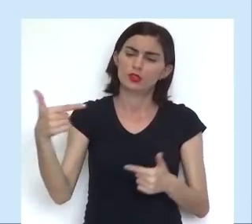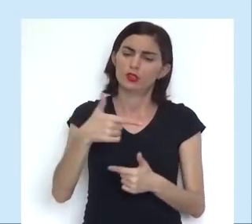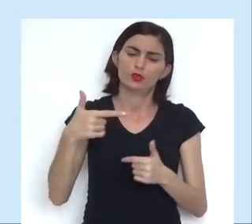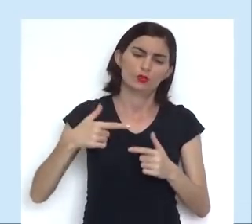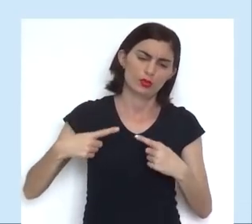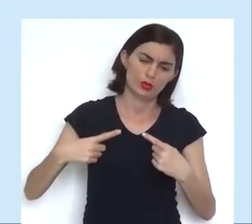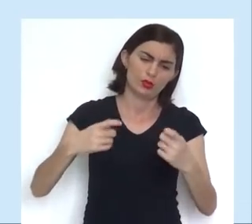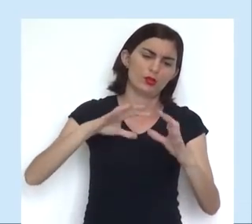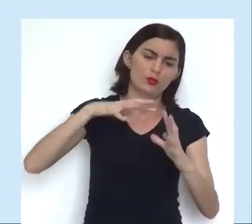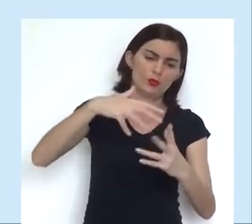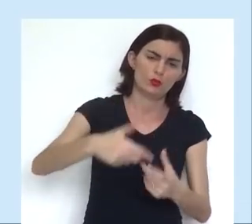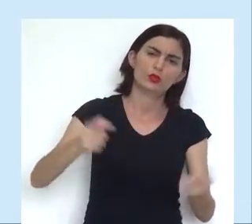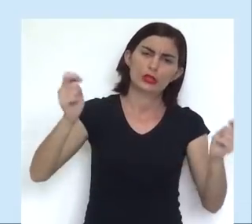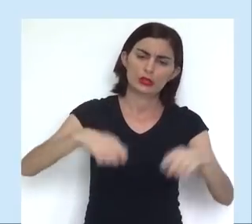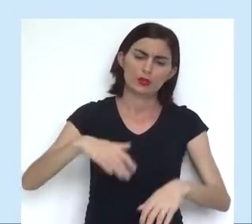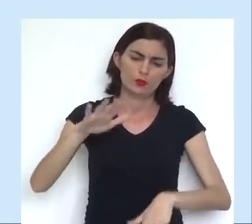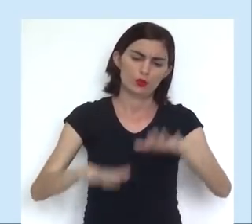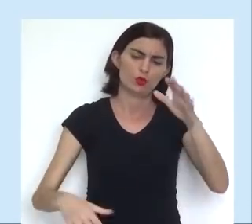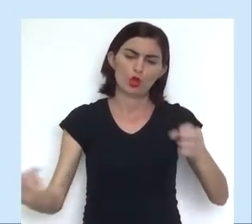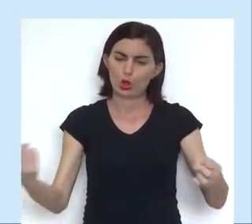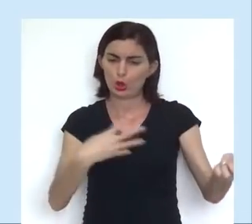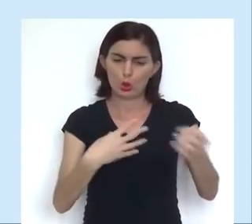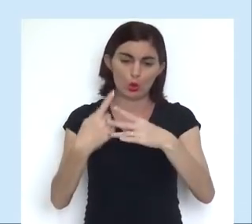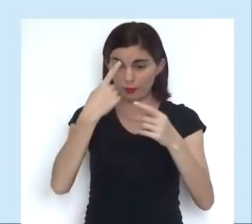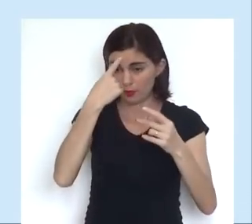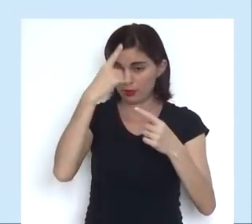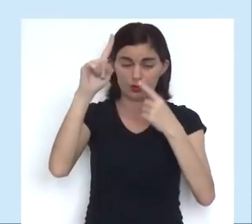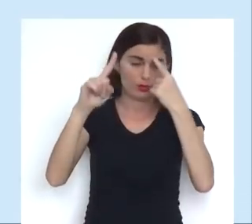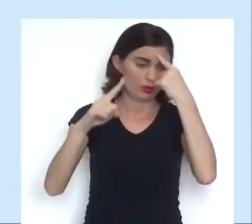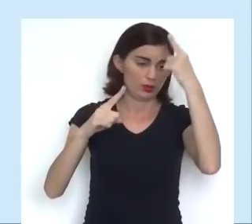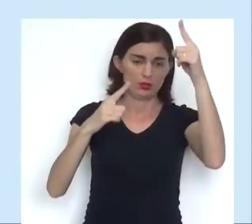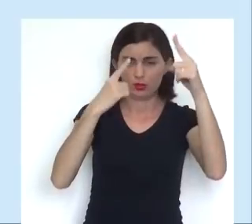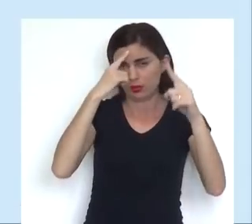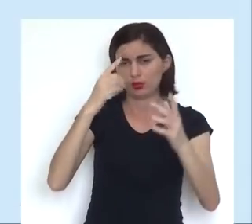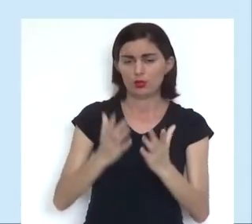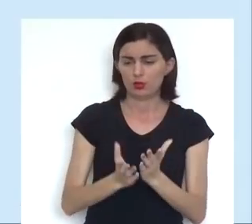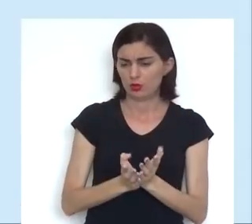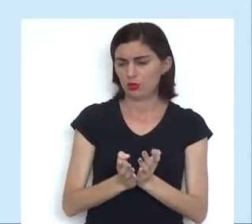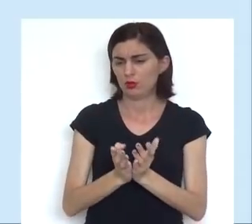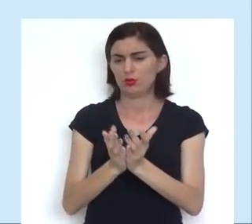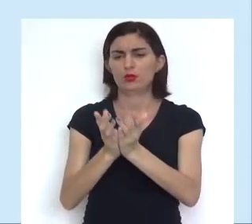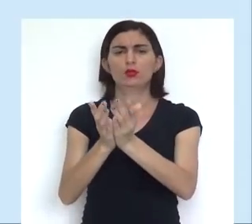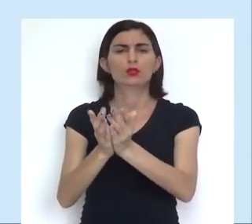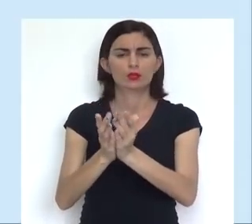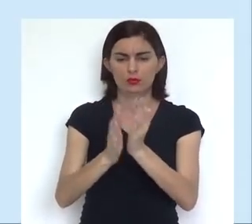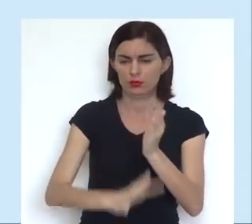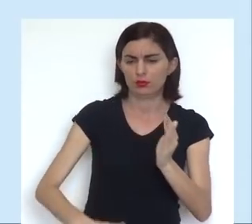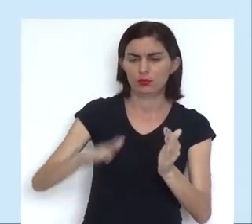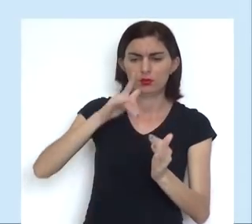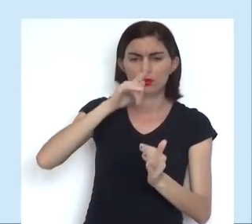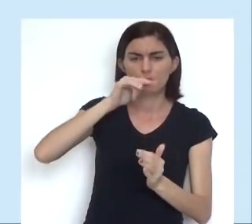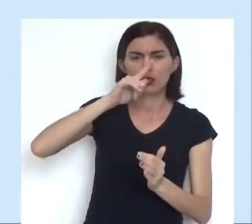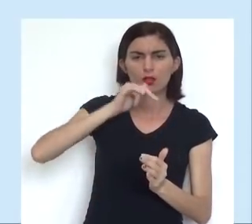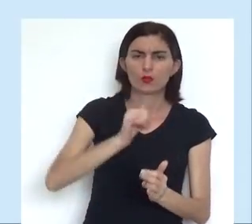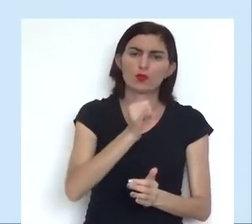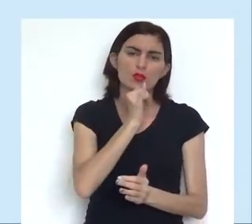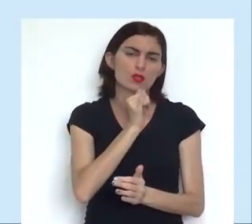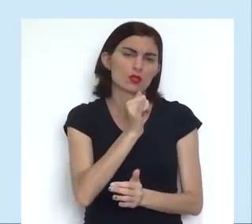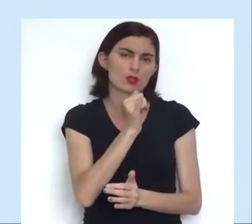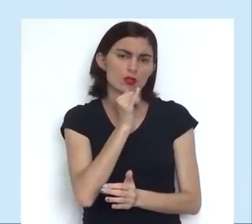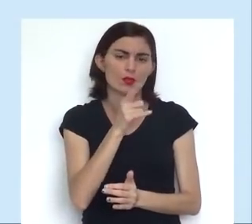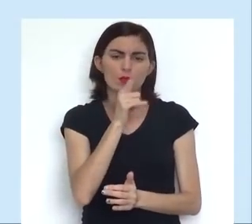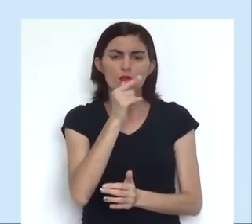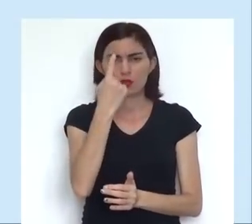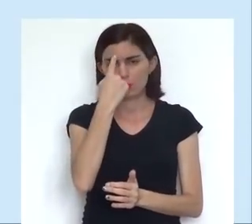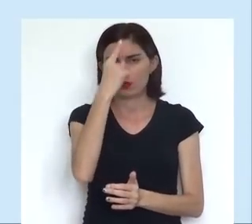Segunda Guerra Mundial ela dá a possibilidade de novas invenções, tá, para transporte na água. Um exemplo